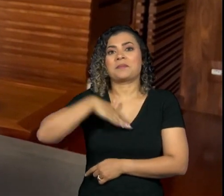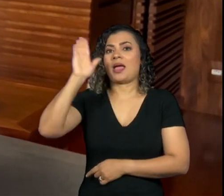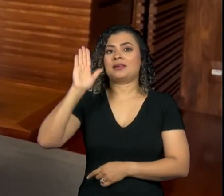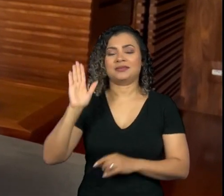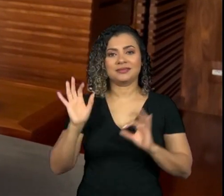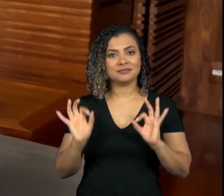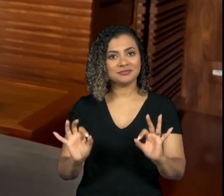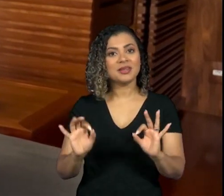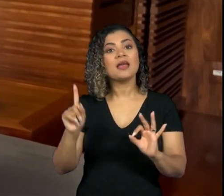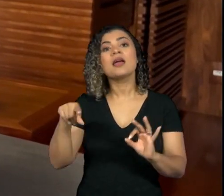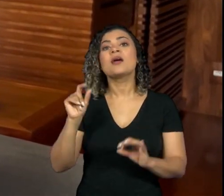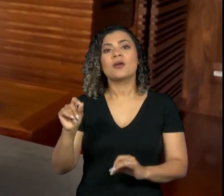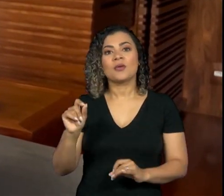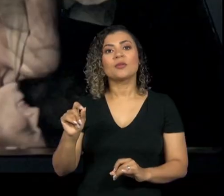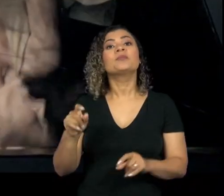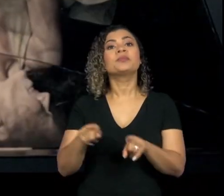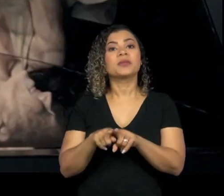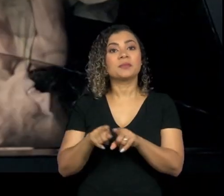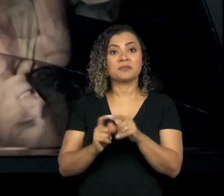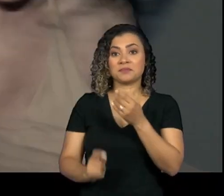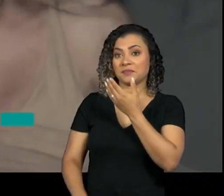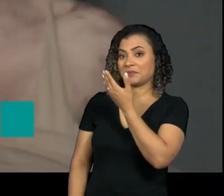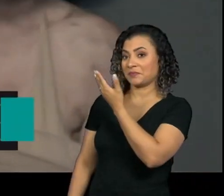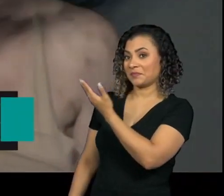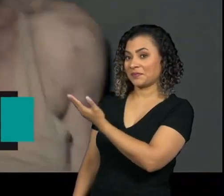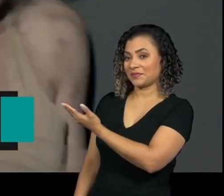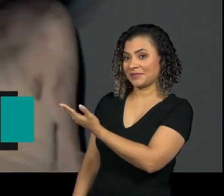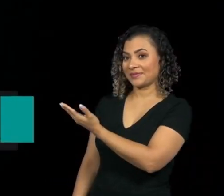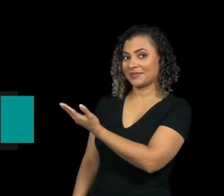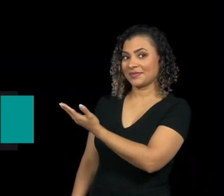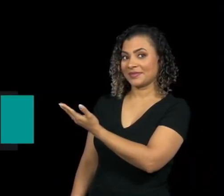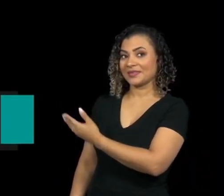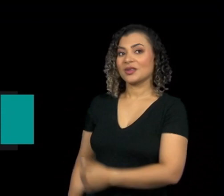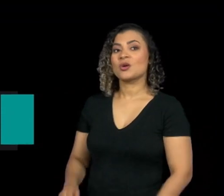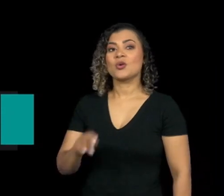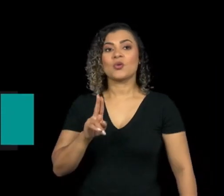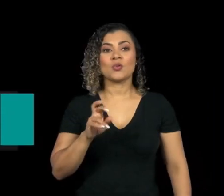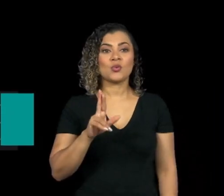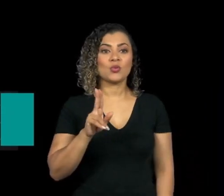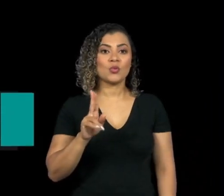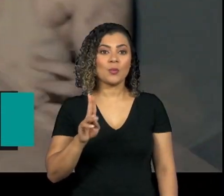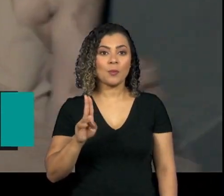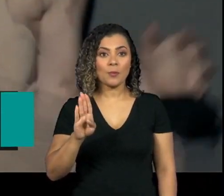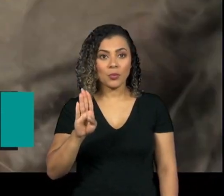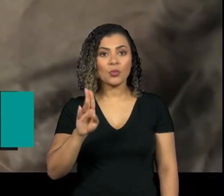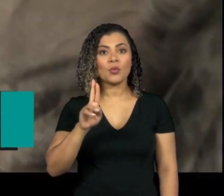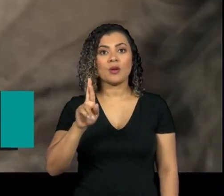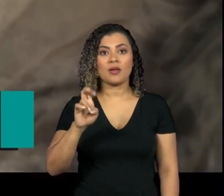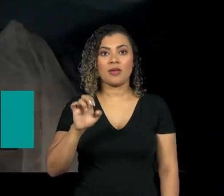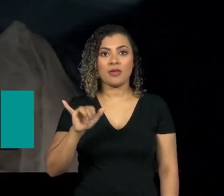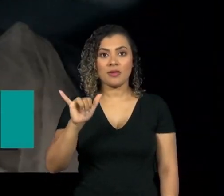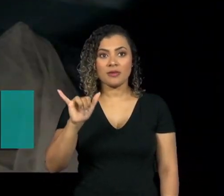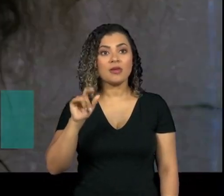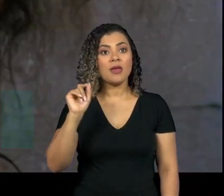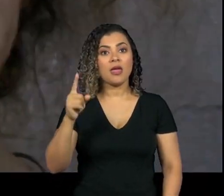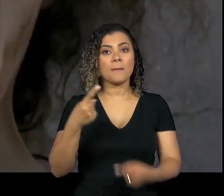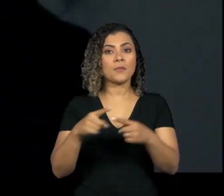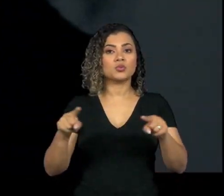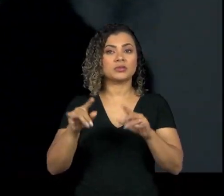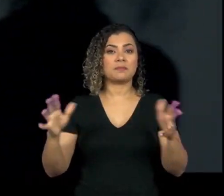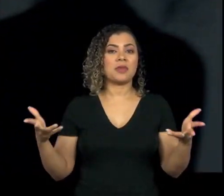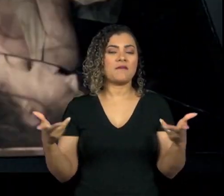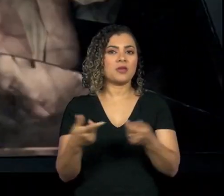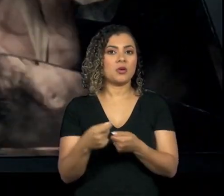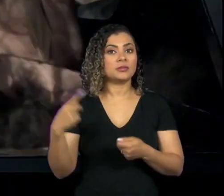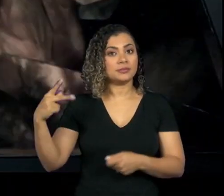já fiz, que é o Urubu Rei, que eu fiz junto com a Camila Cornelsen, fotógrafa, que é uma música maravilhosa